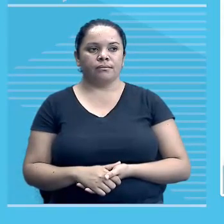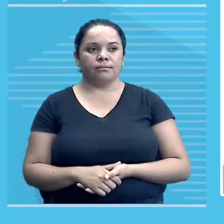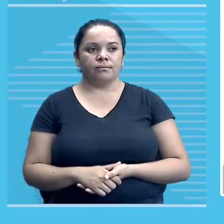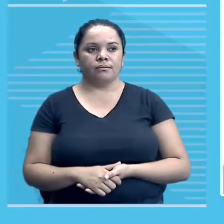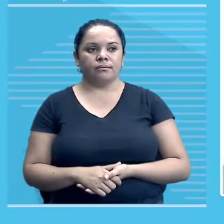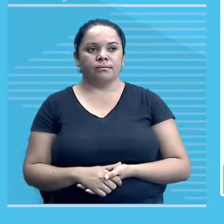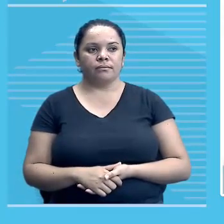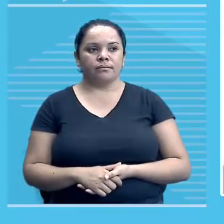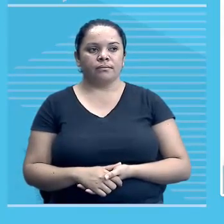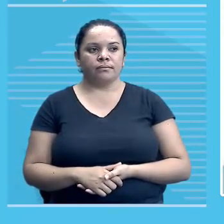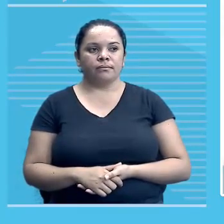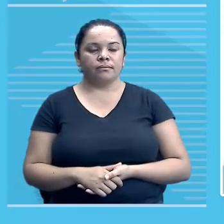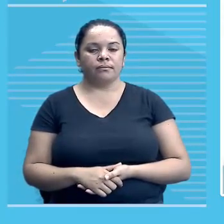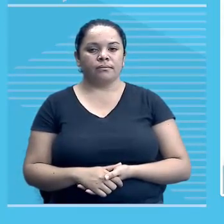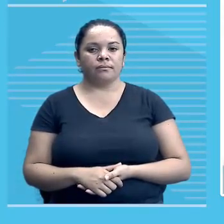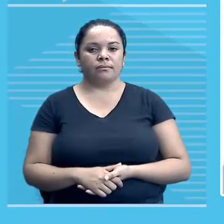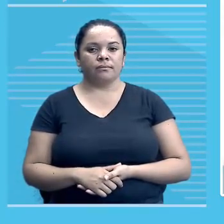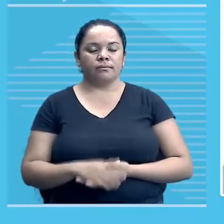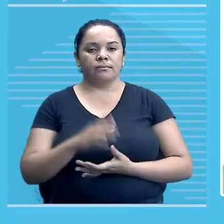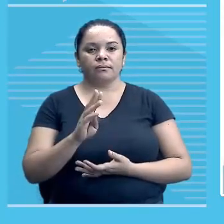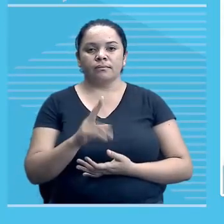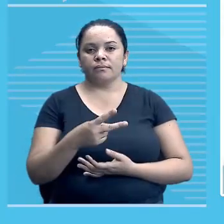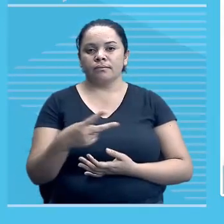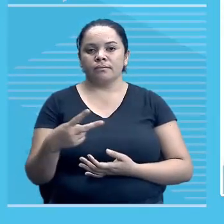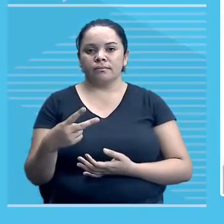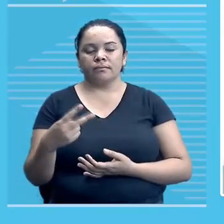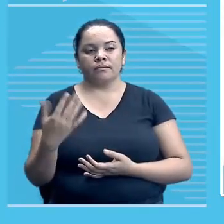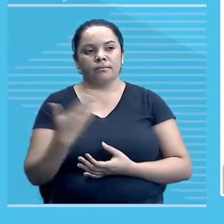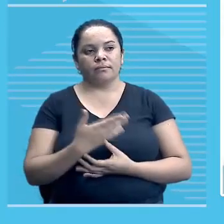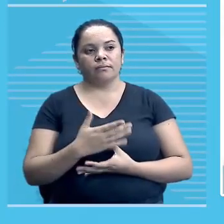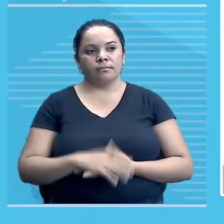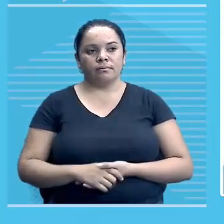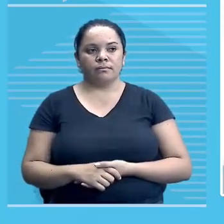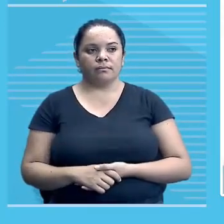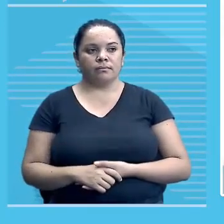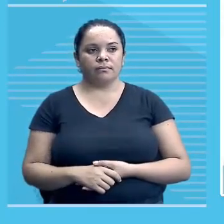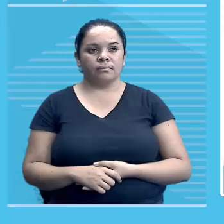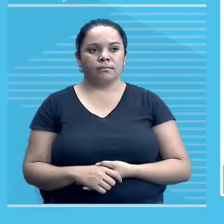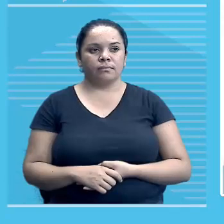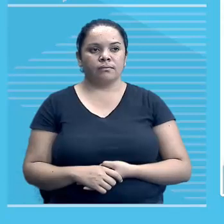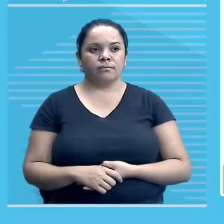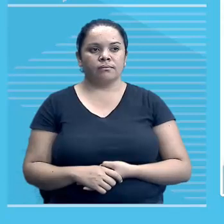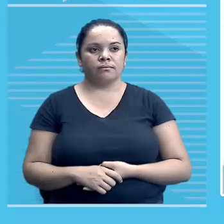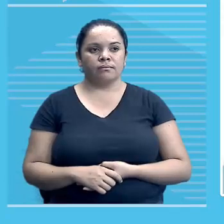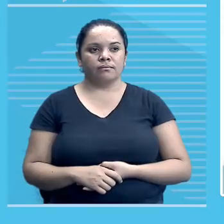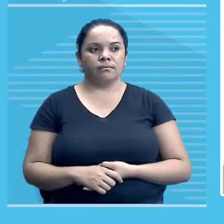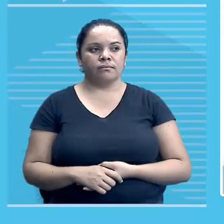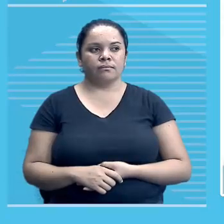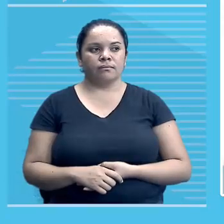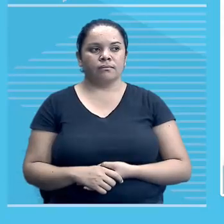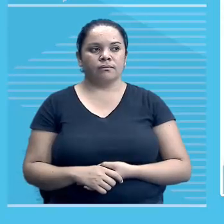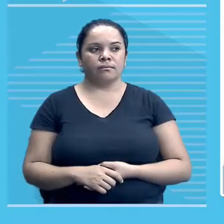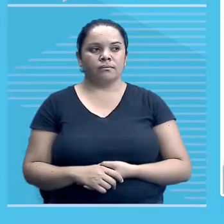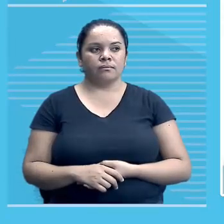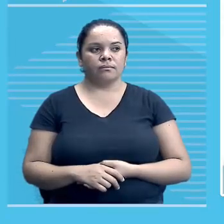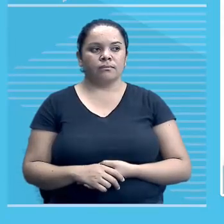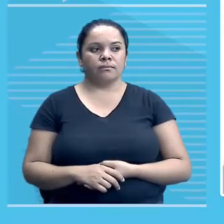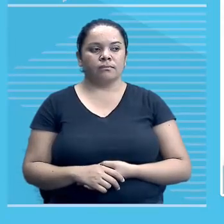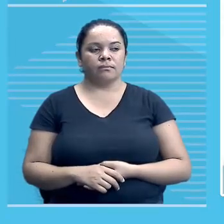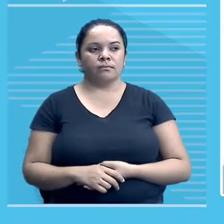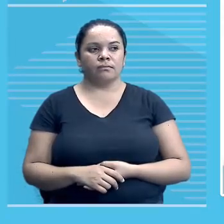E o b, ele é igual a 2. Acabamos de encontrar o coeficiente b.